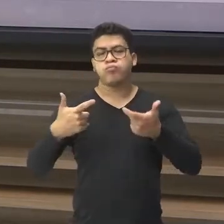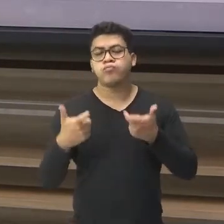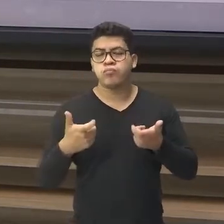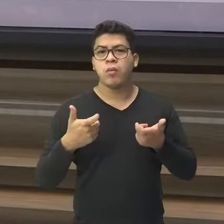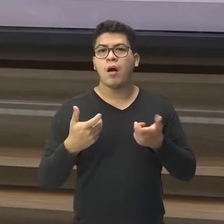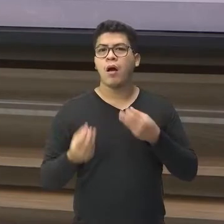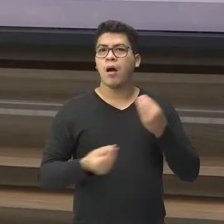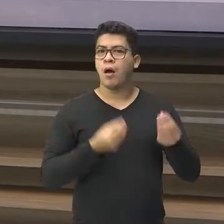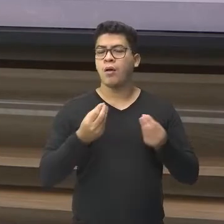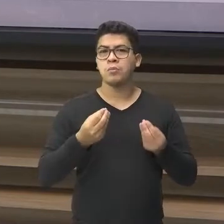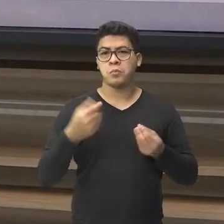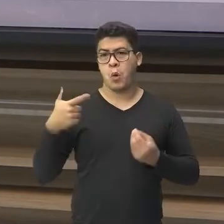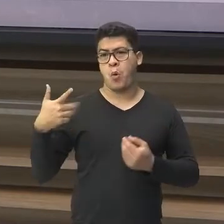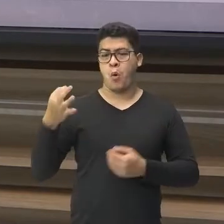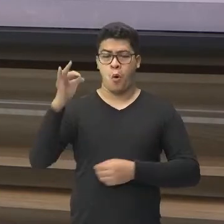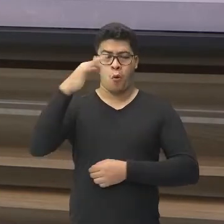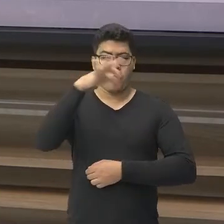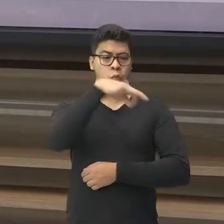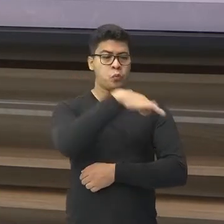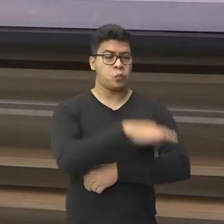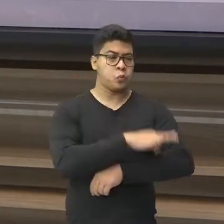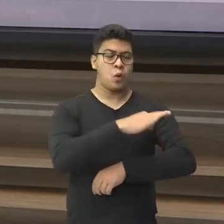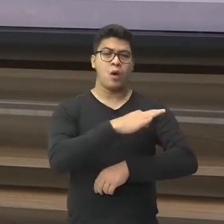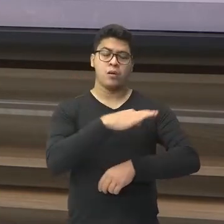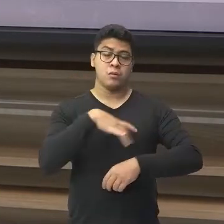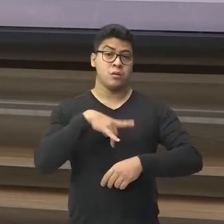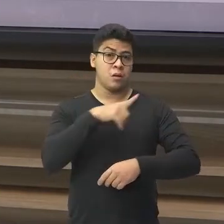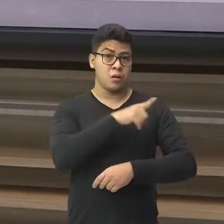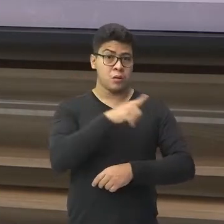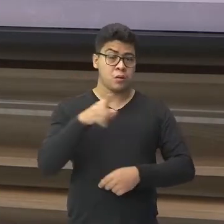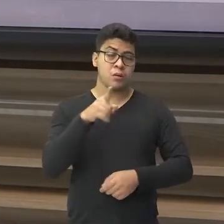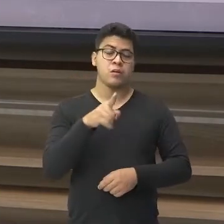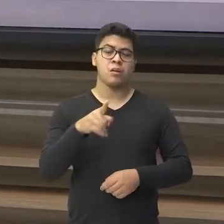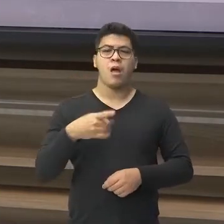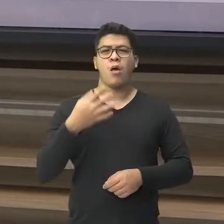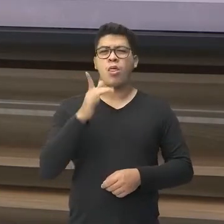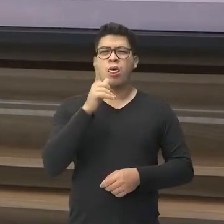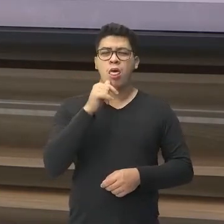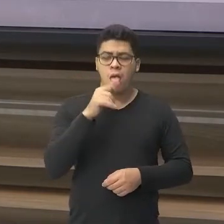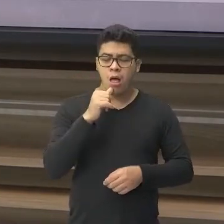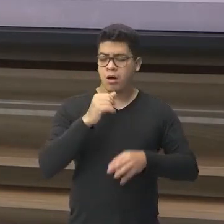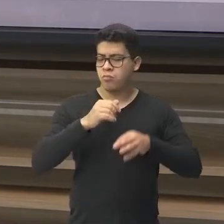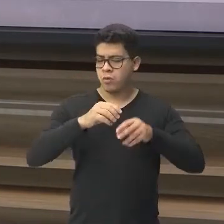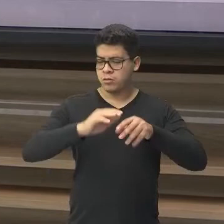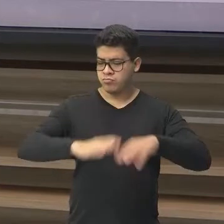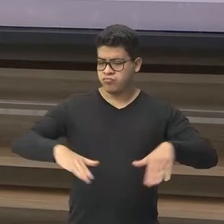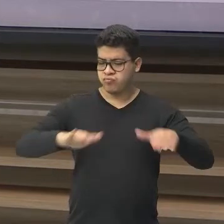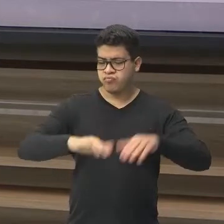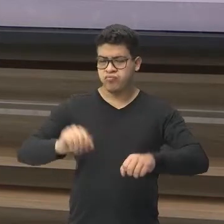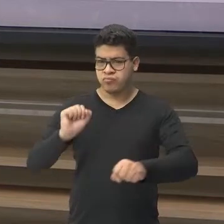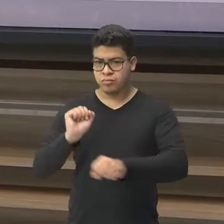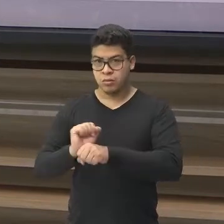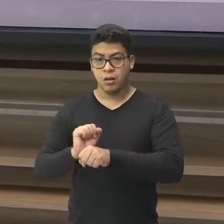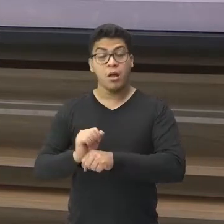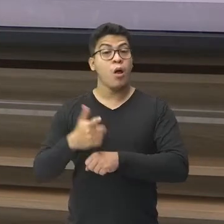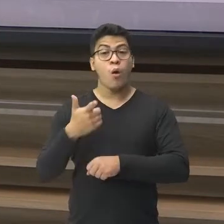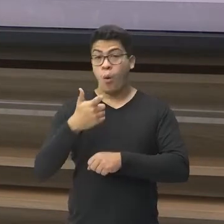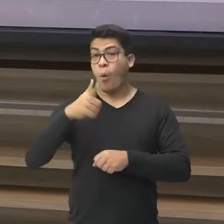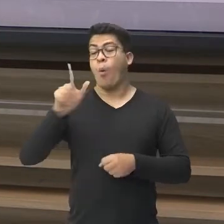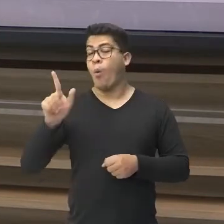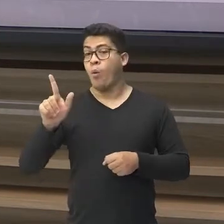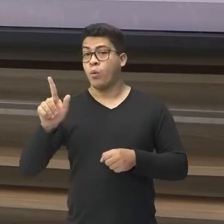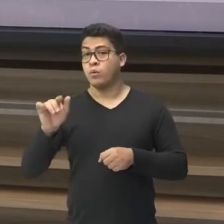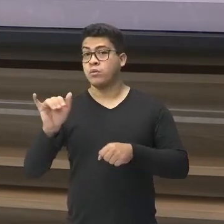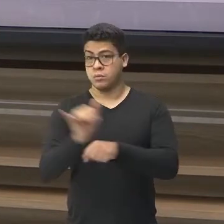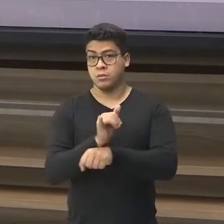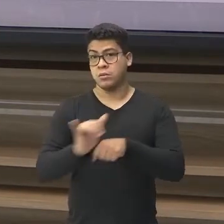onde os quintais vão ser visitados, né, para ver a questão lá da água parada. E em outras operações também é utilizada